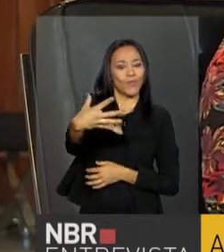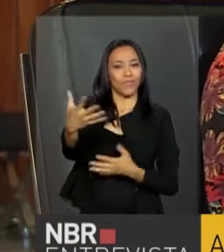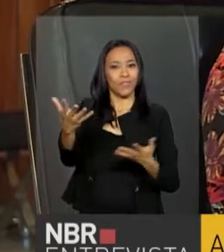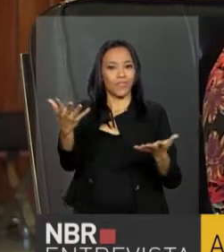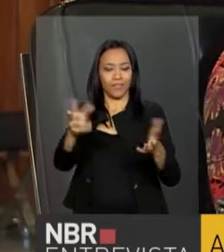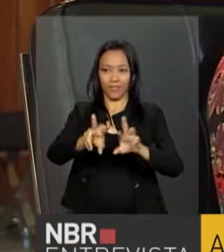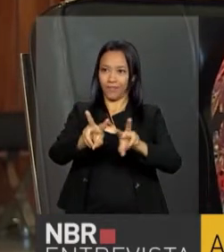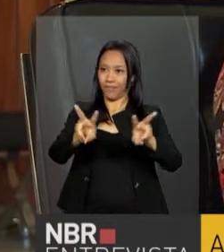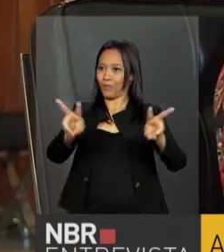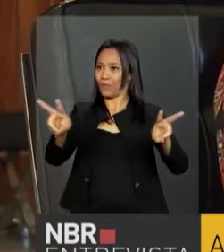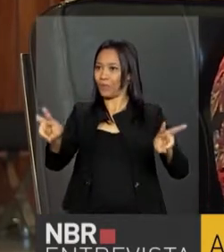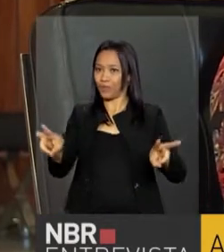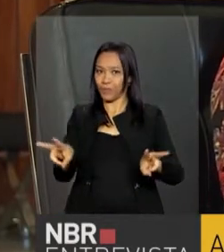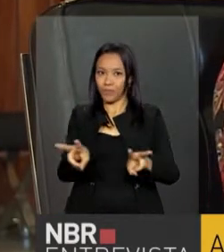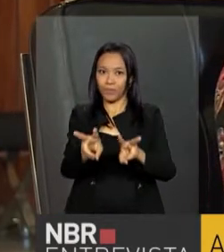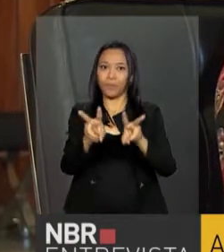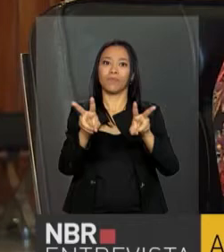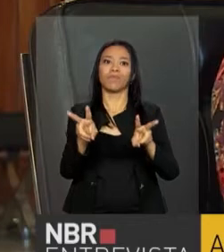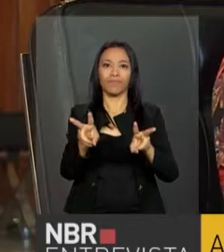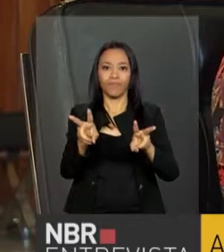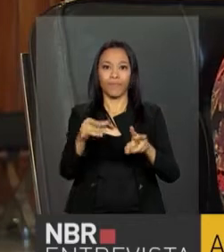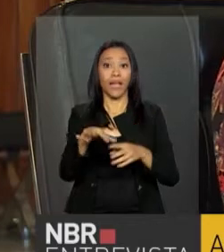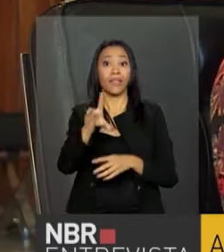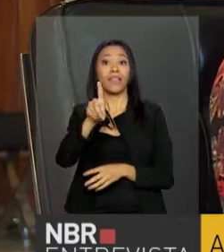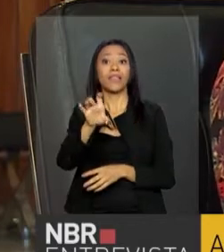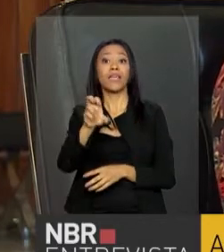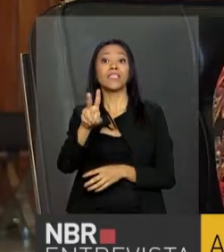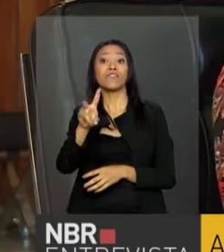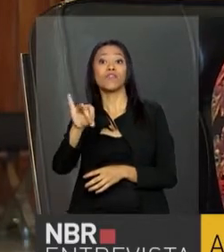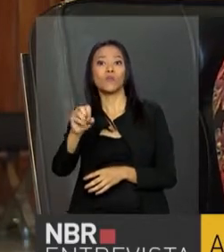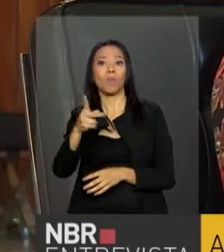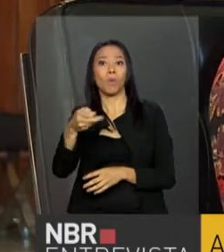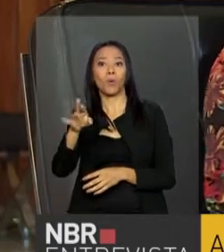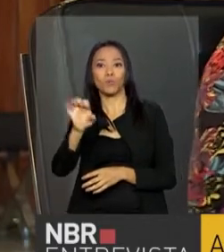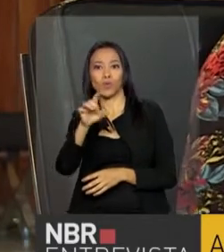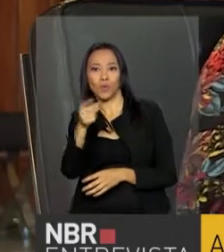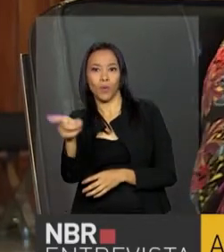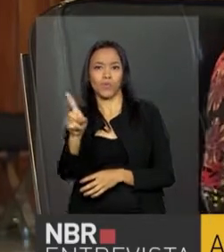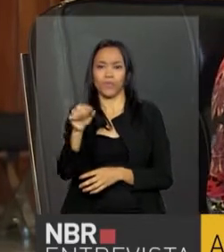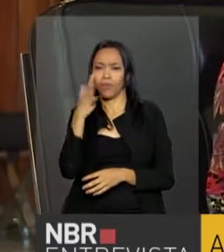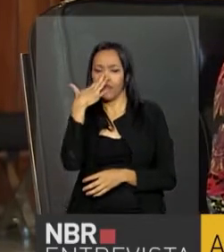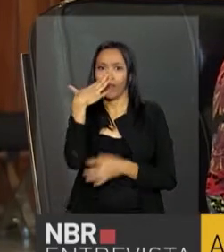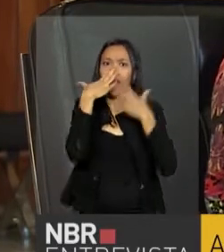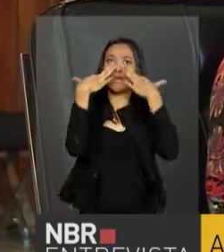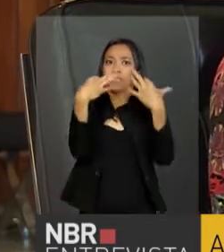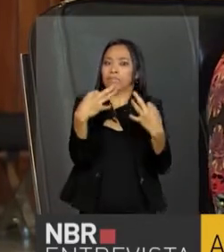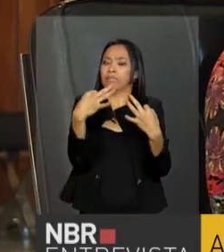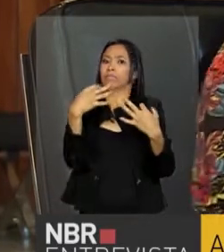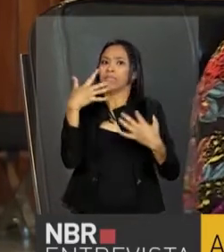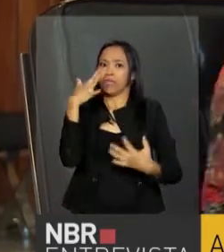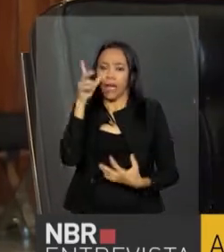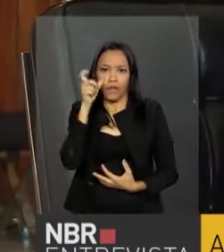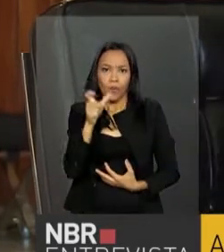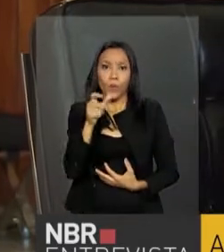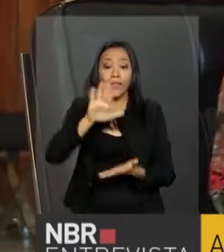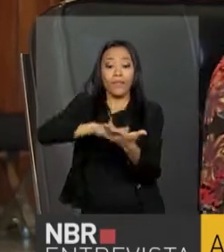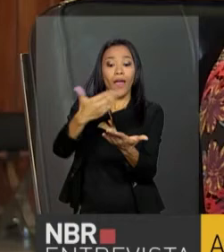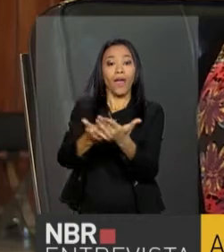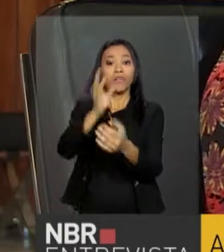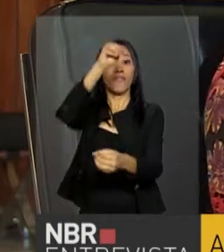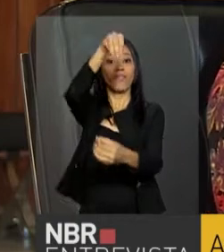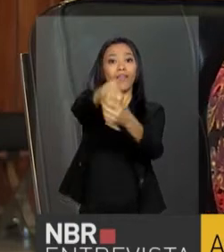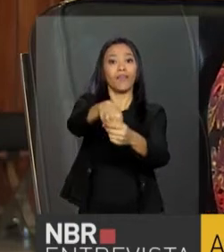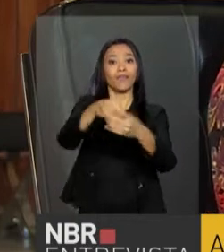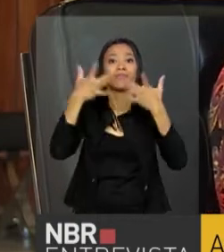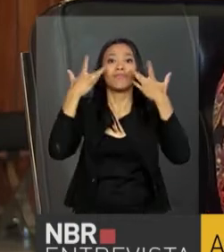Tudo está à venda da Desvio Produções, que foi extremamente interessante, porque o intérprete de libras, ele funcionava dentro